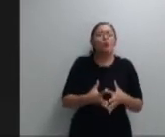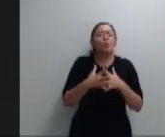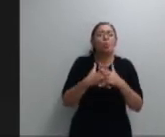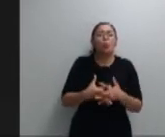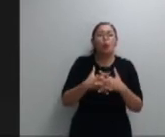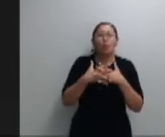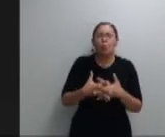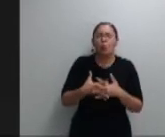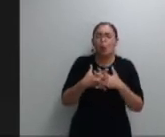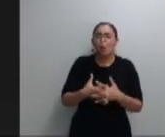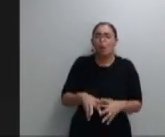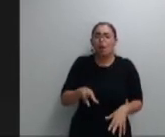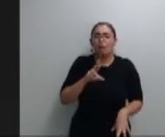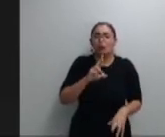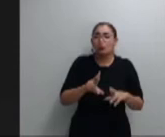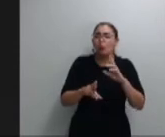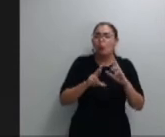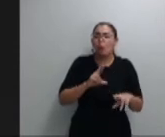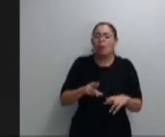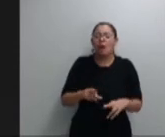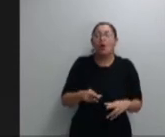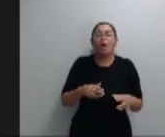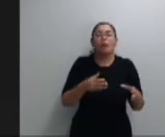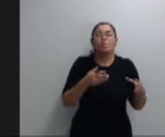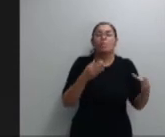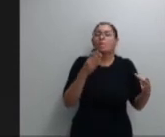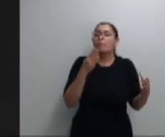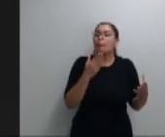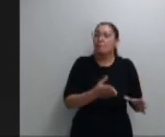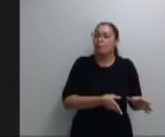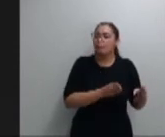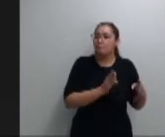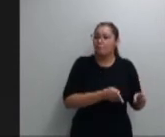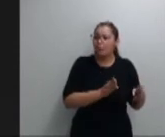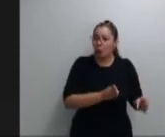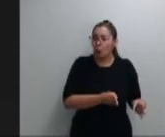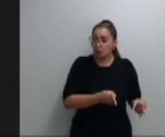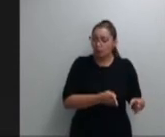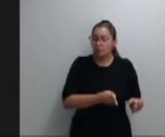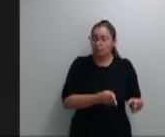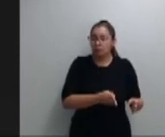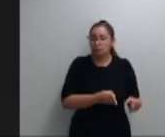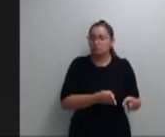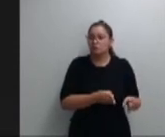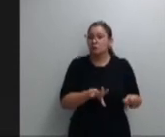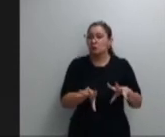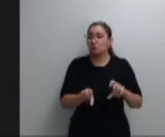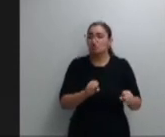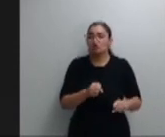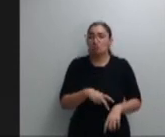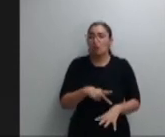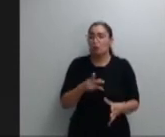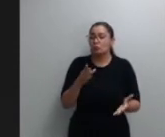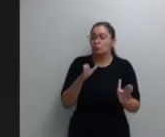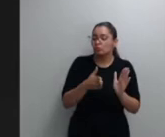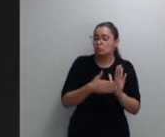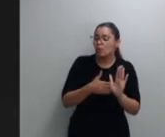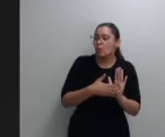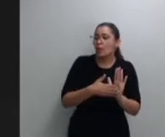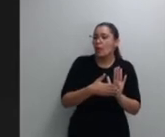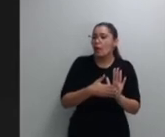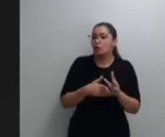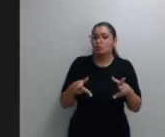provisório da prova de títulos. Pasme, excelências, momento em que todos os candidatos foram